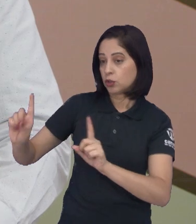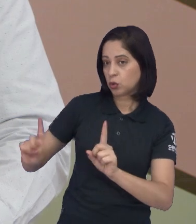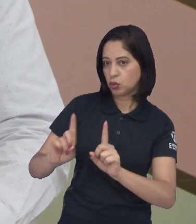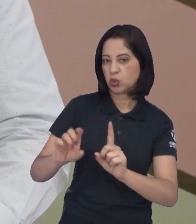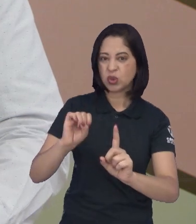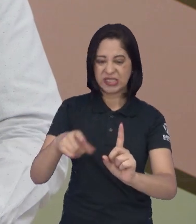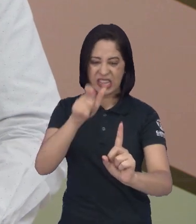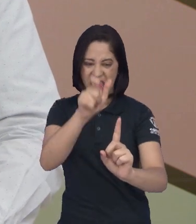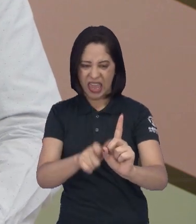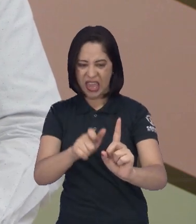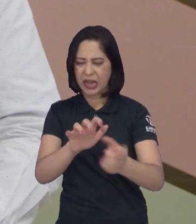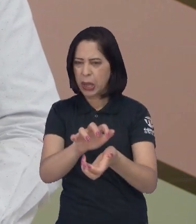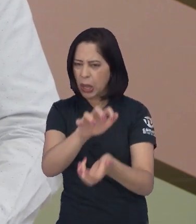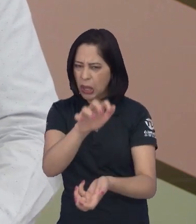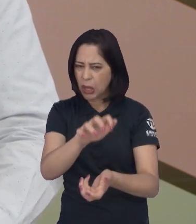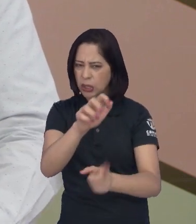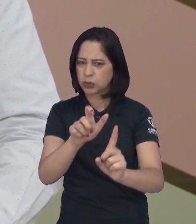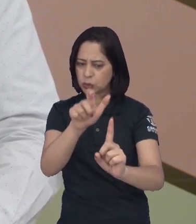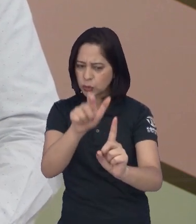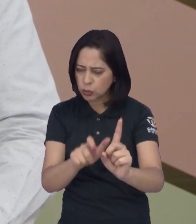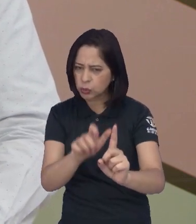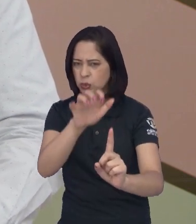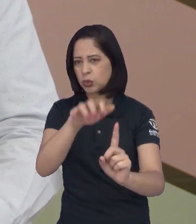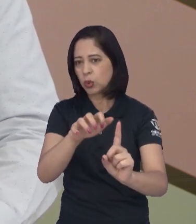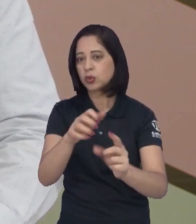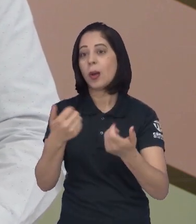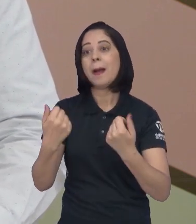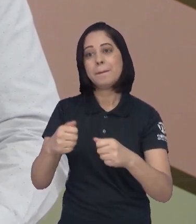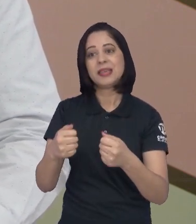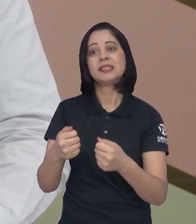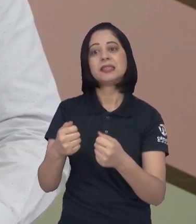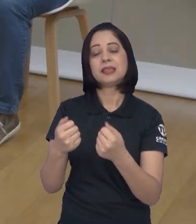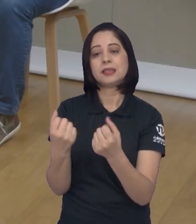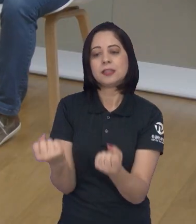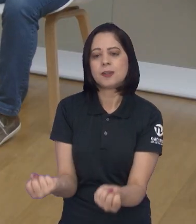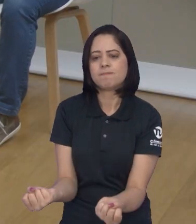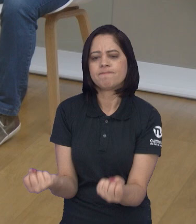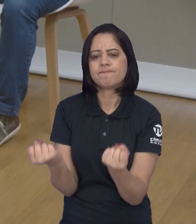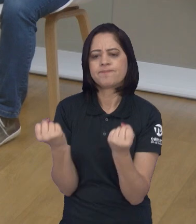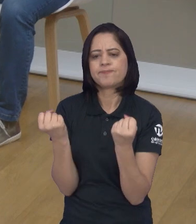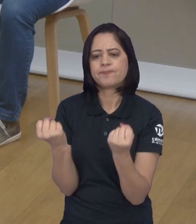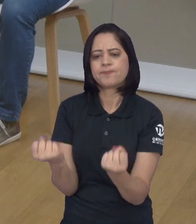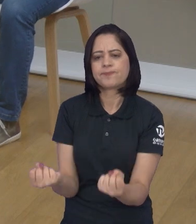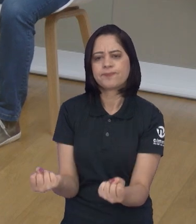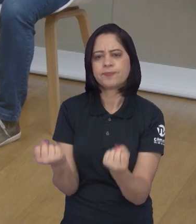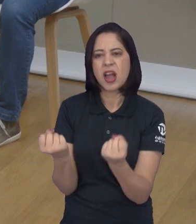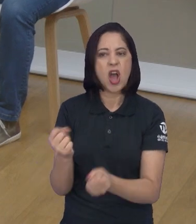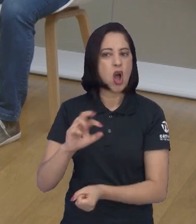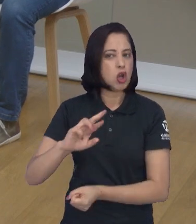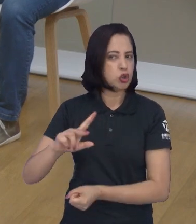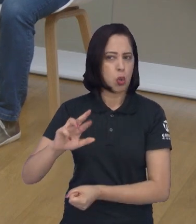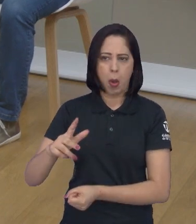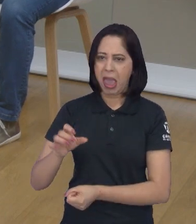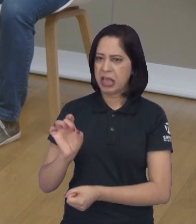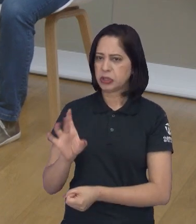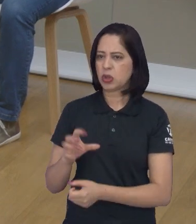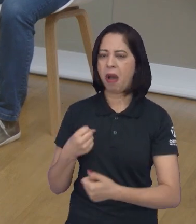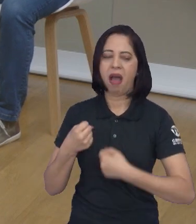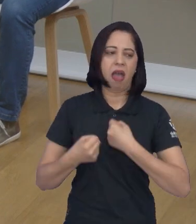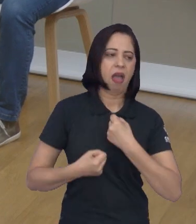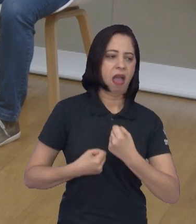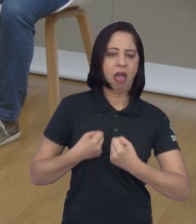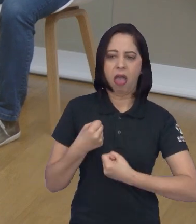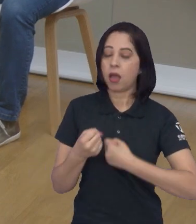eles precisam elas precisam fazer algum trabalho de musculação também sim não é só uma questão de carga aeróbica é